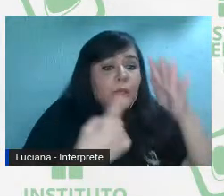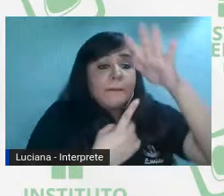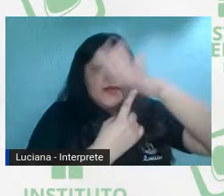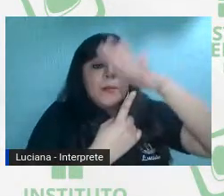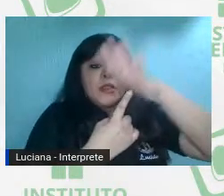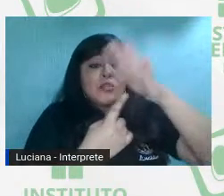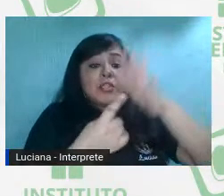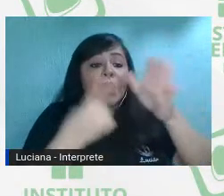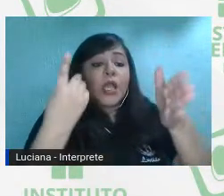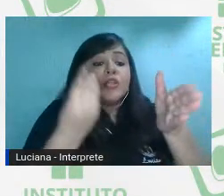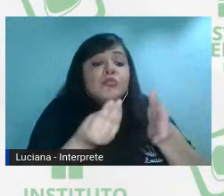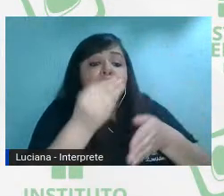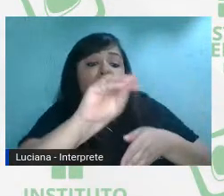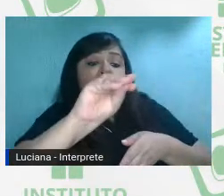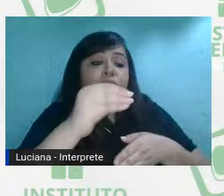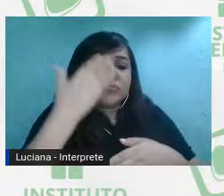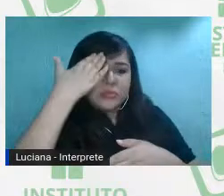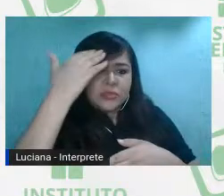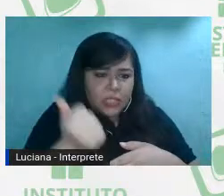disponibilizadas?